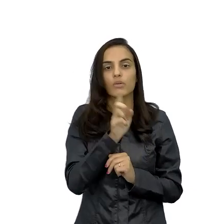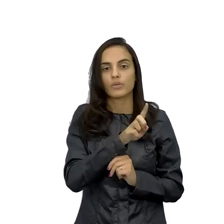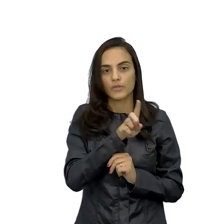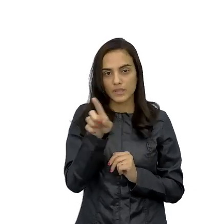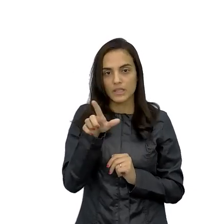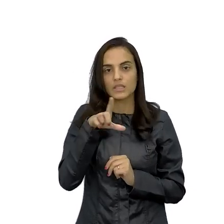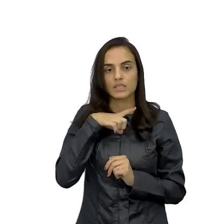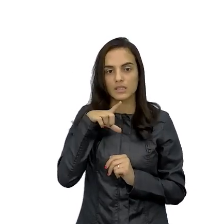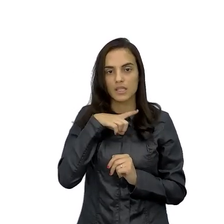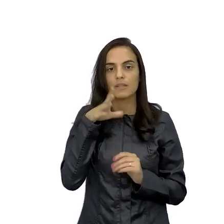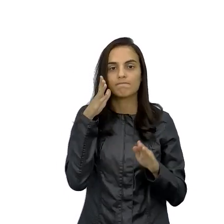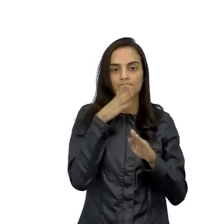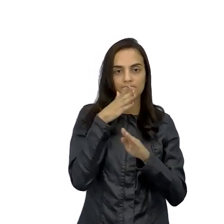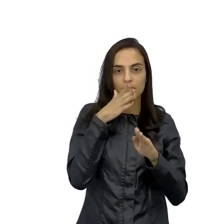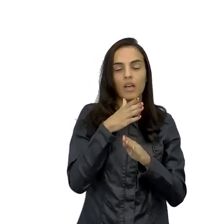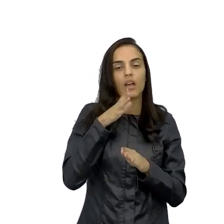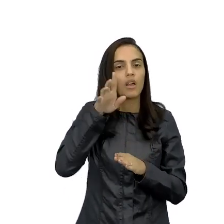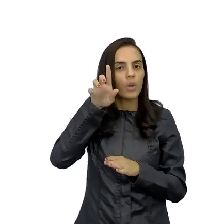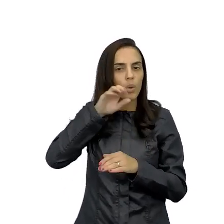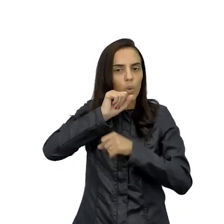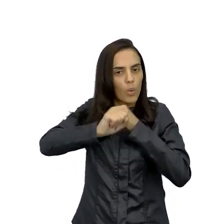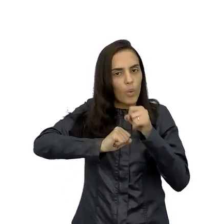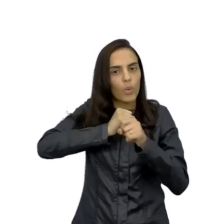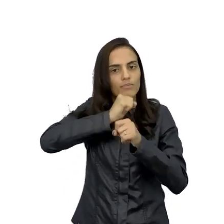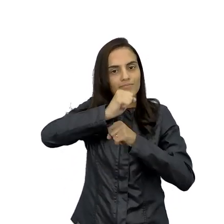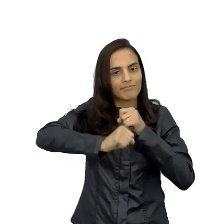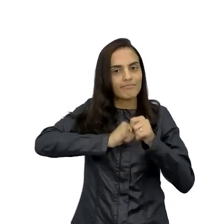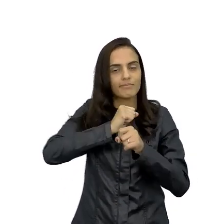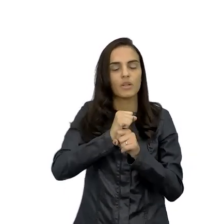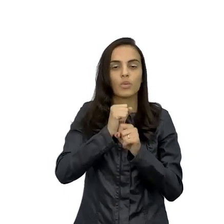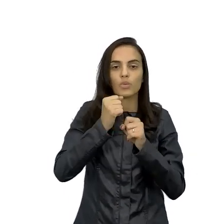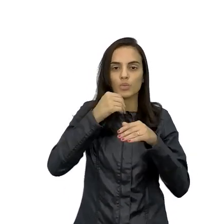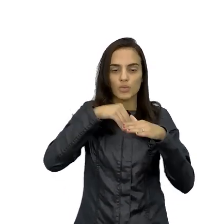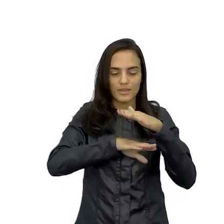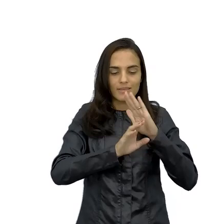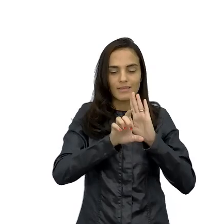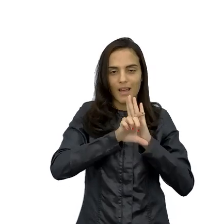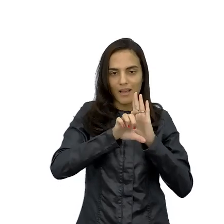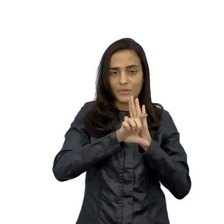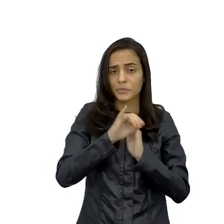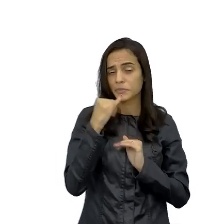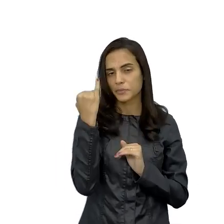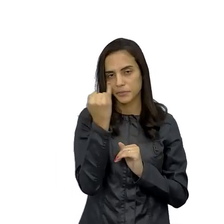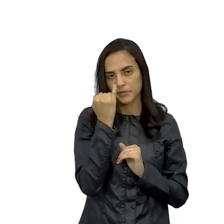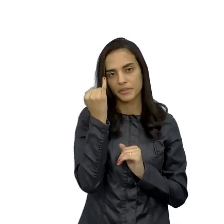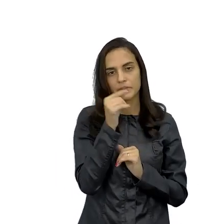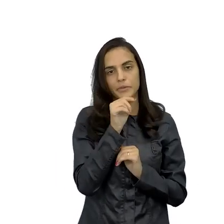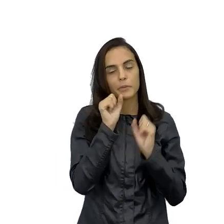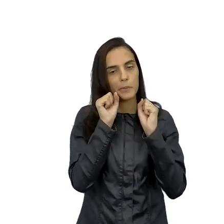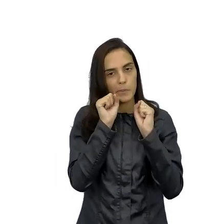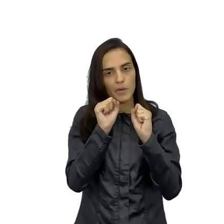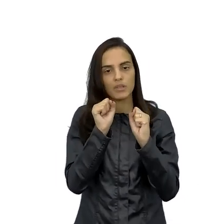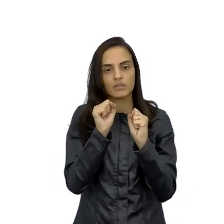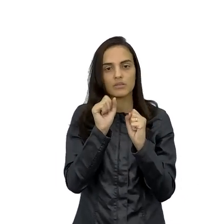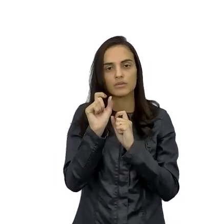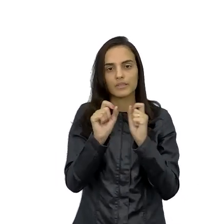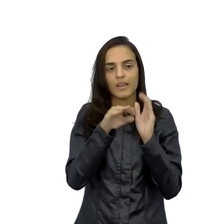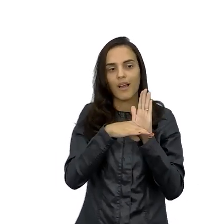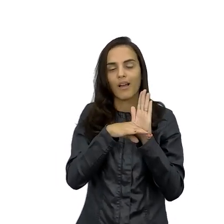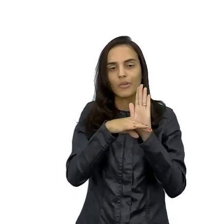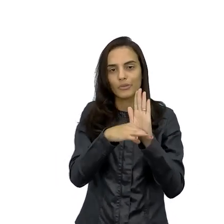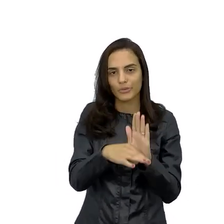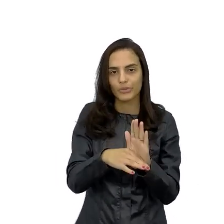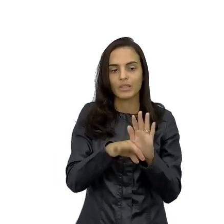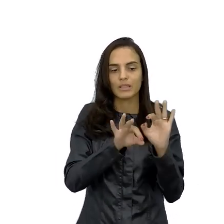ter acesso durante todo o ano e que esses dados são preciosos para que a gente possa, no fundo, ajudar